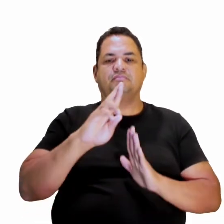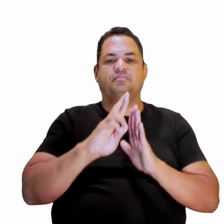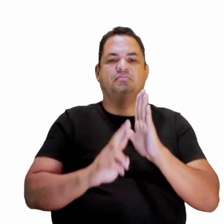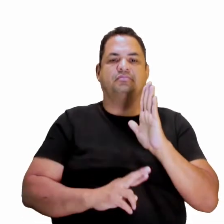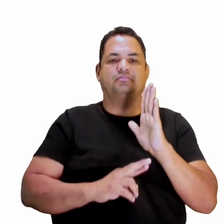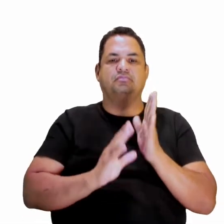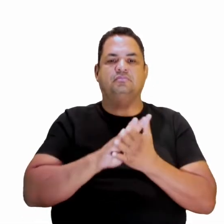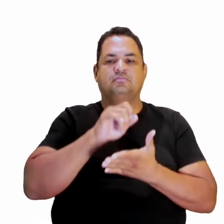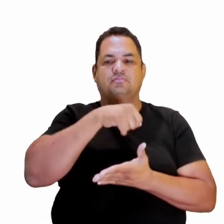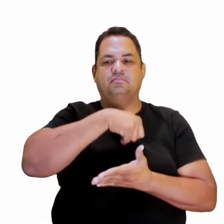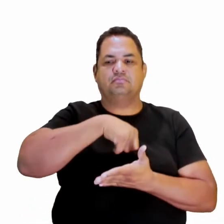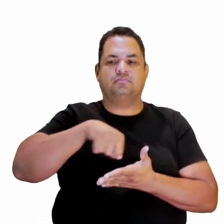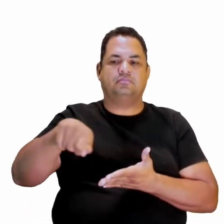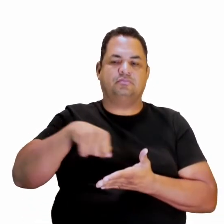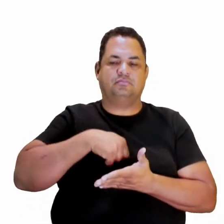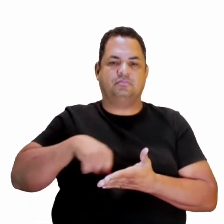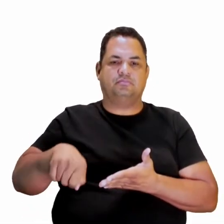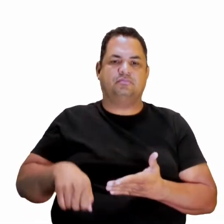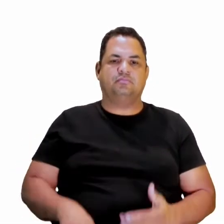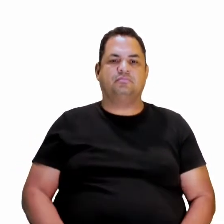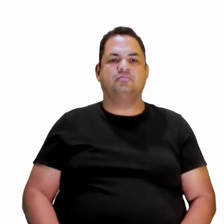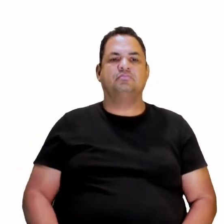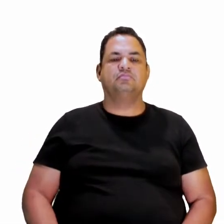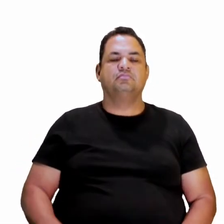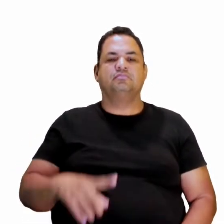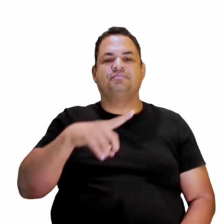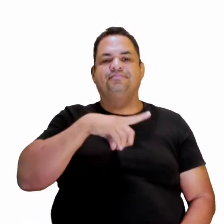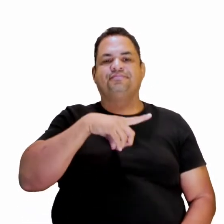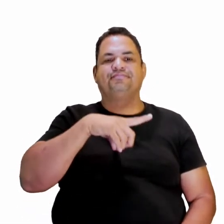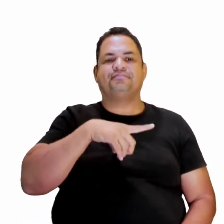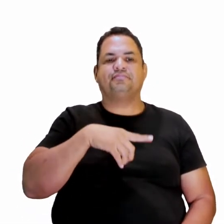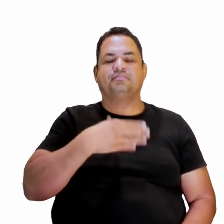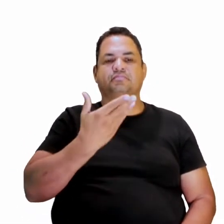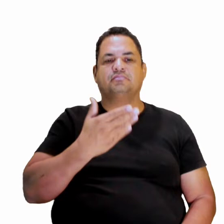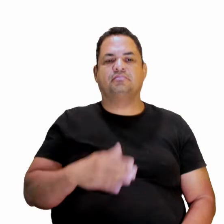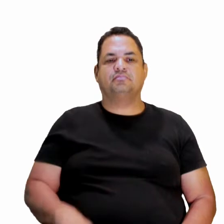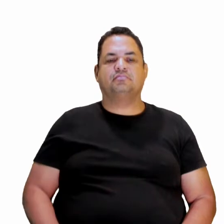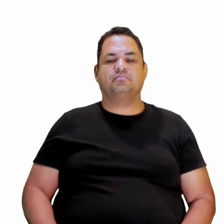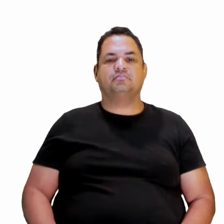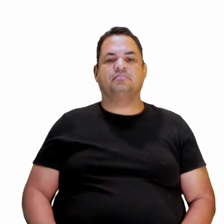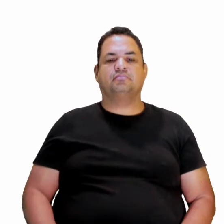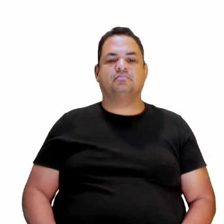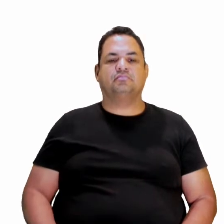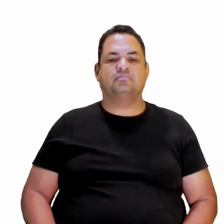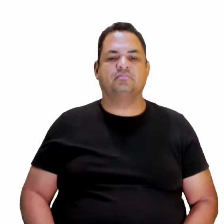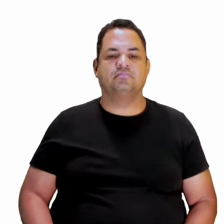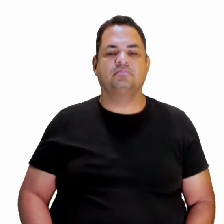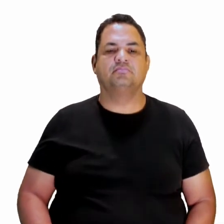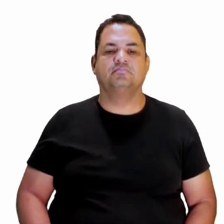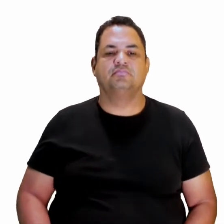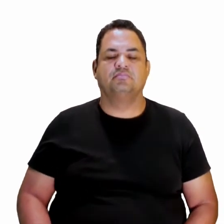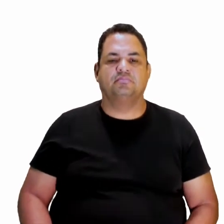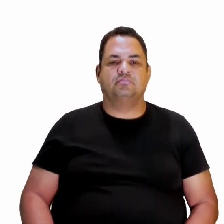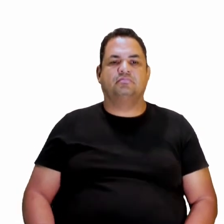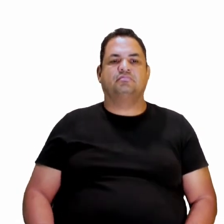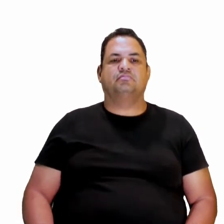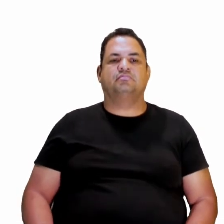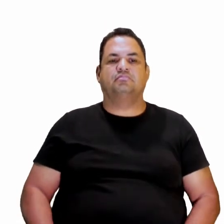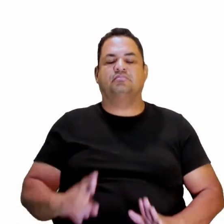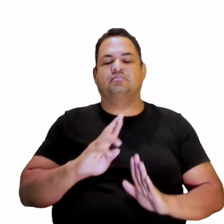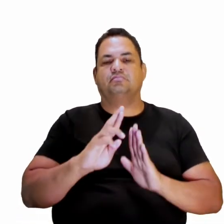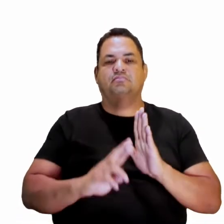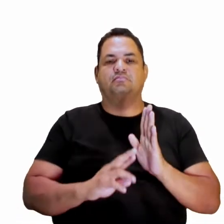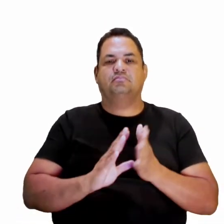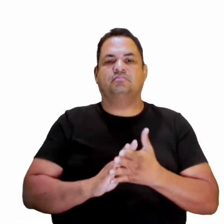regras ortográficas. Temos aí agora sobre aquela parte da questão das regras